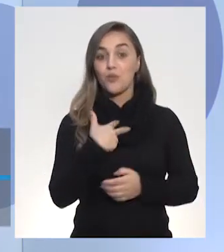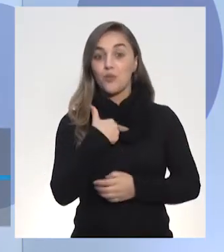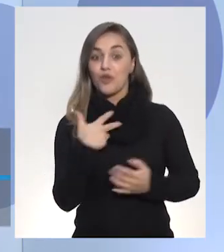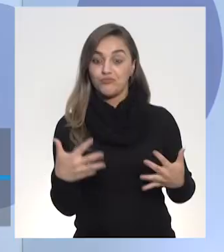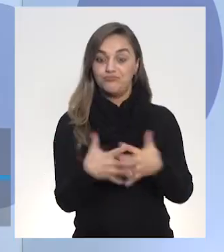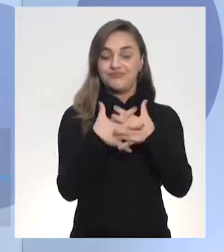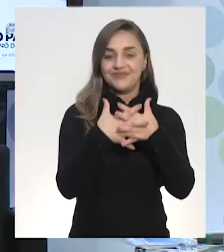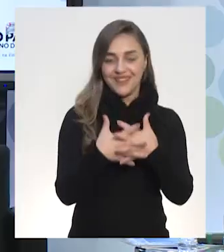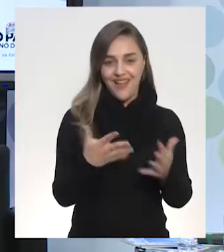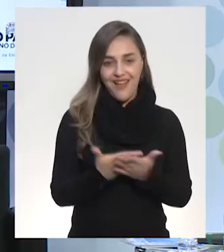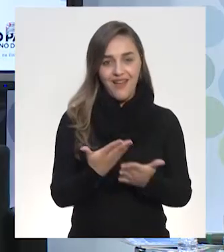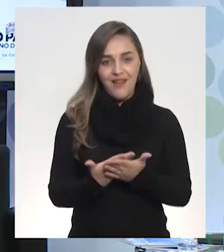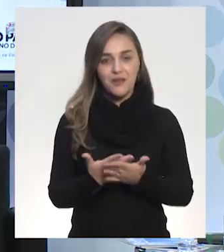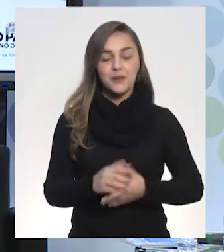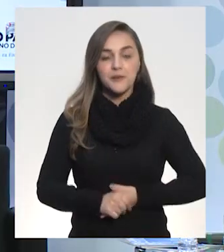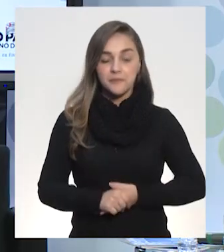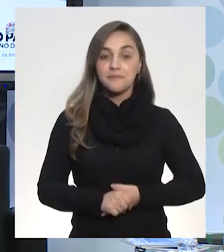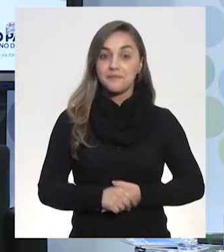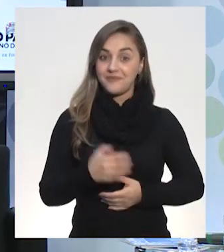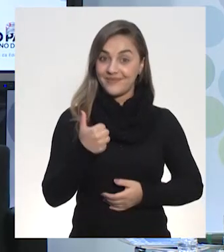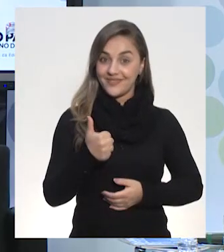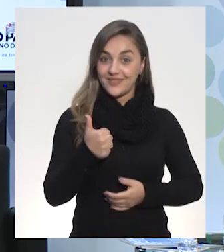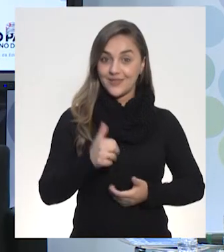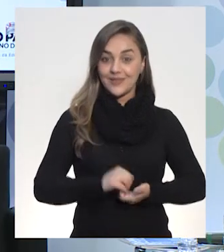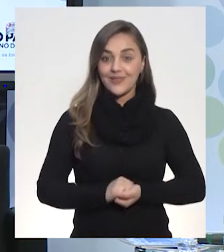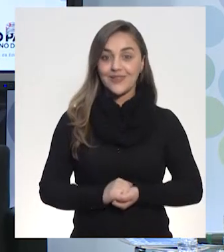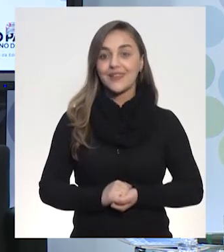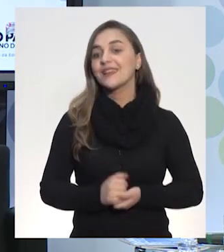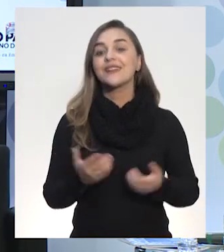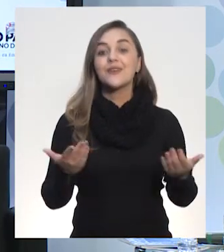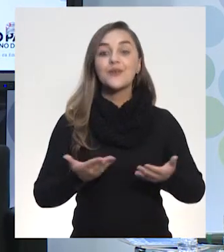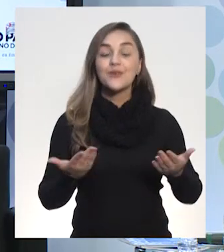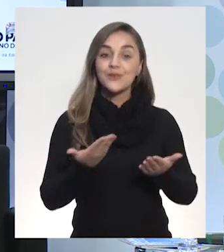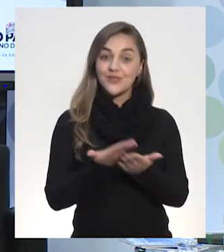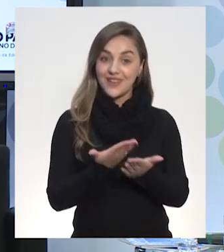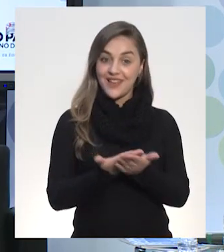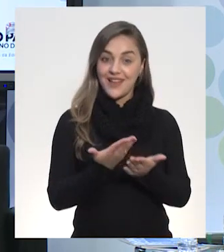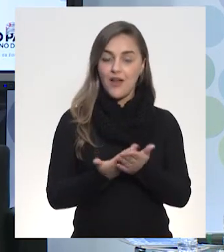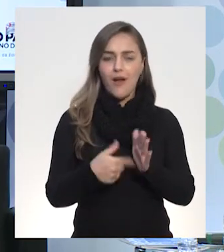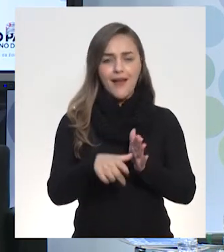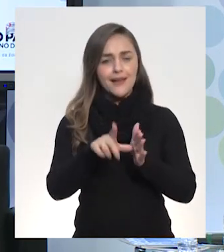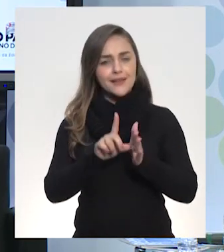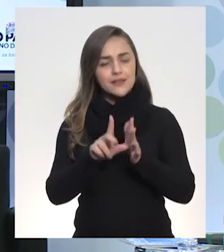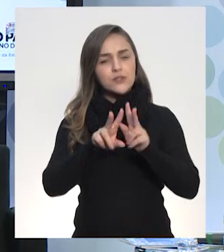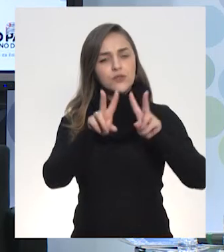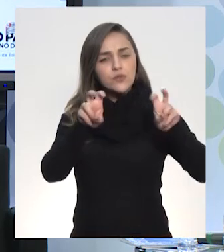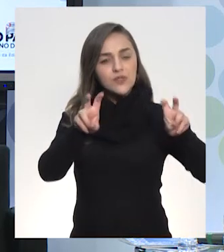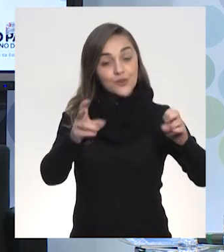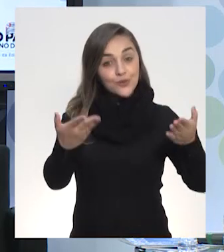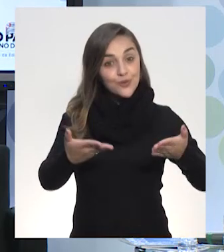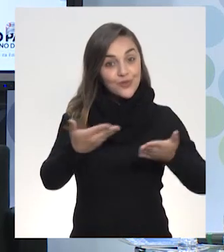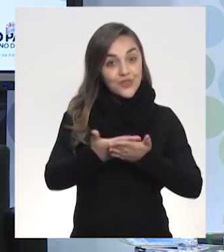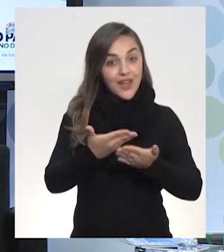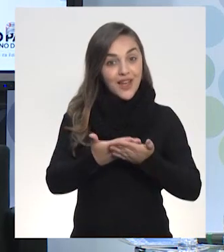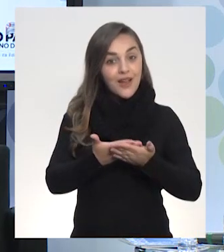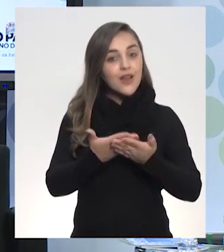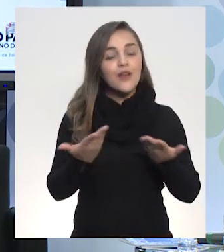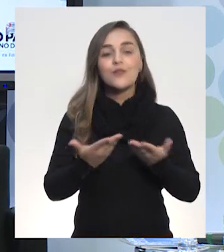É isso aí. Então, olha só, a gente vai falar a aula de hoje. Então, antes da gente começar a falar da aula de hoje, falar um pouquinho aí